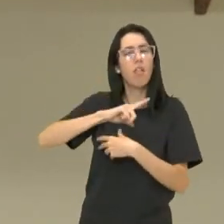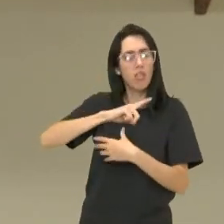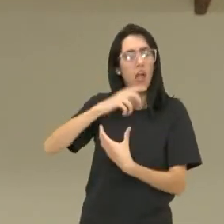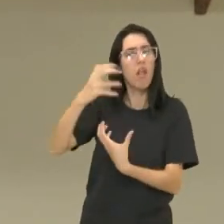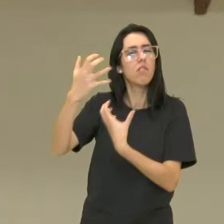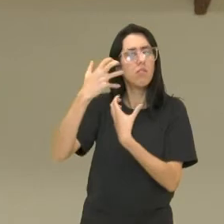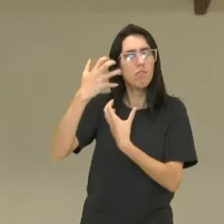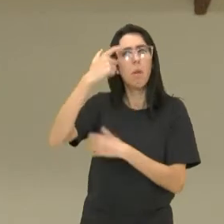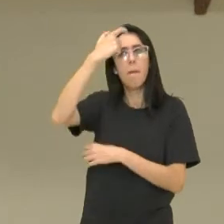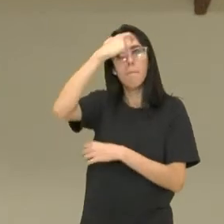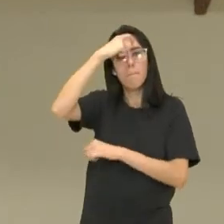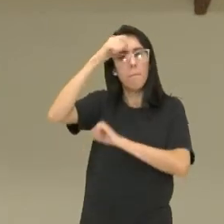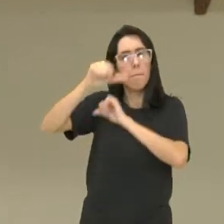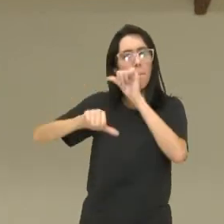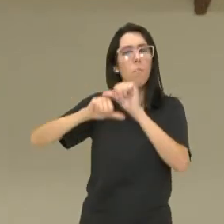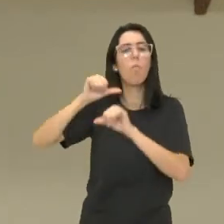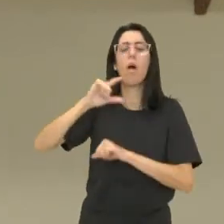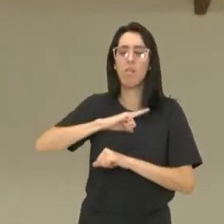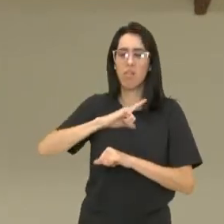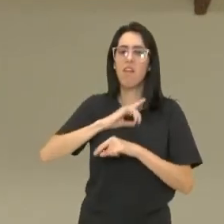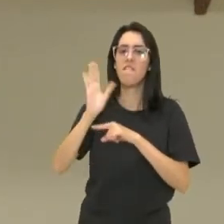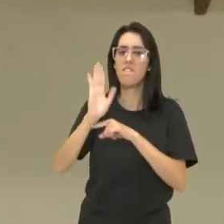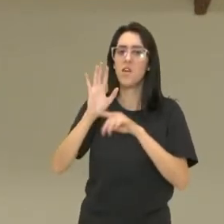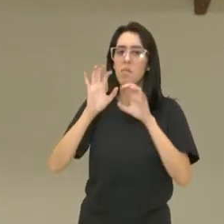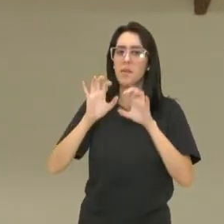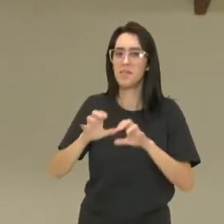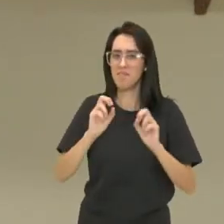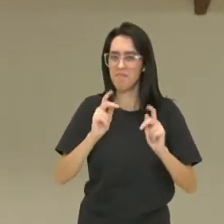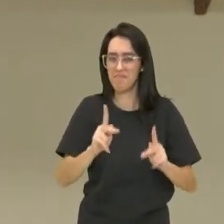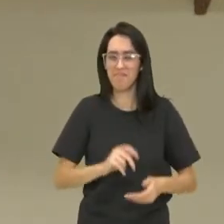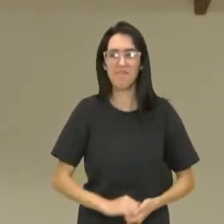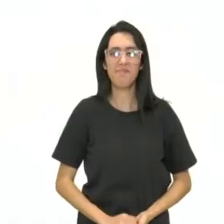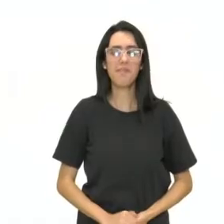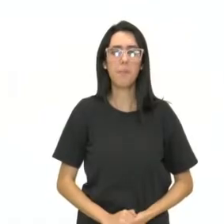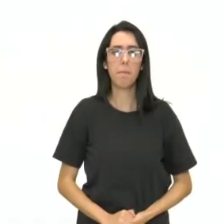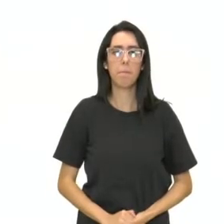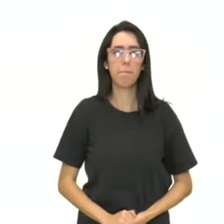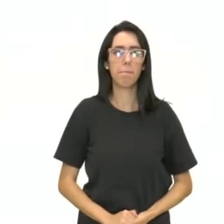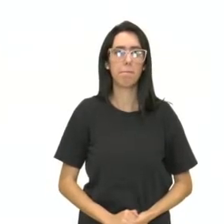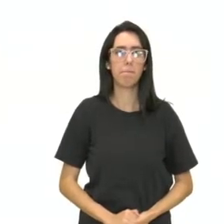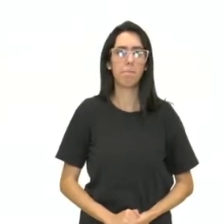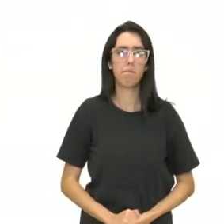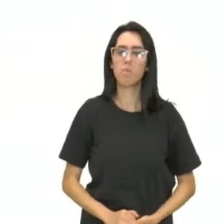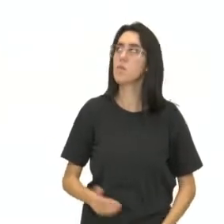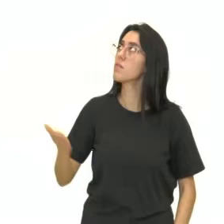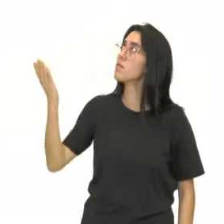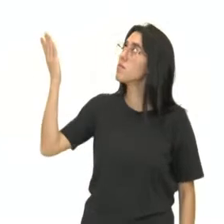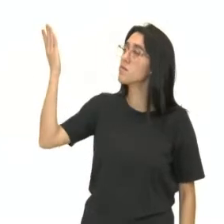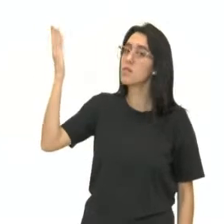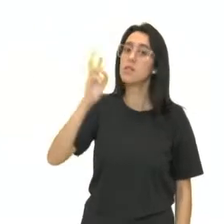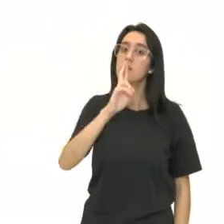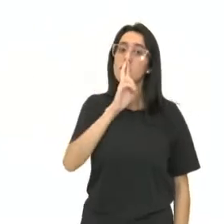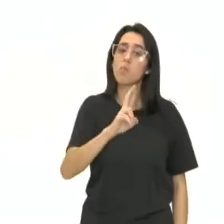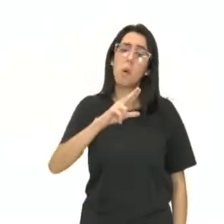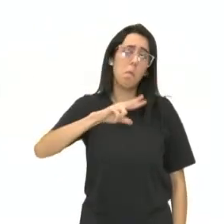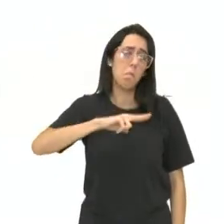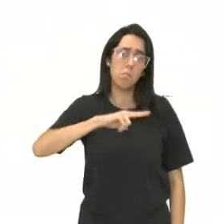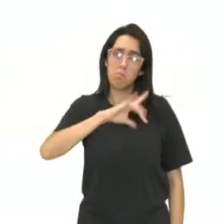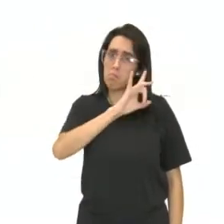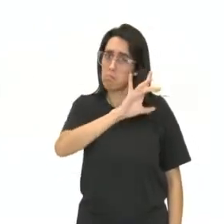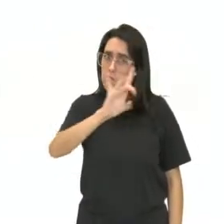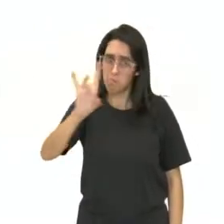dentro da gente, alguma percepção. Vamos a ver? Aqui, ó, resposta pessoal.